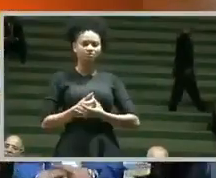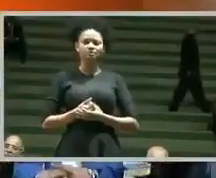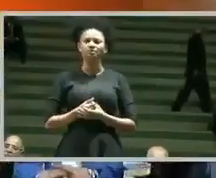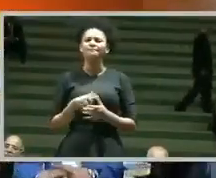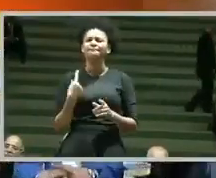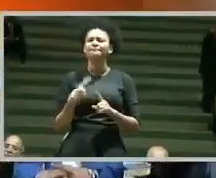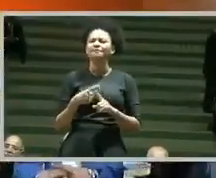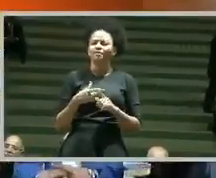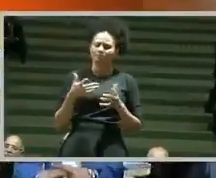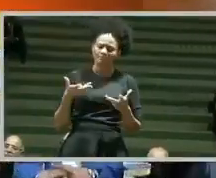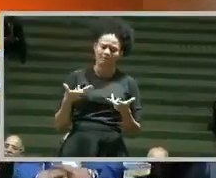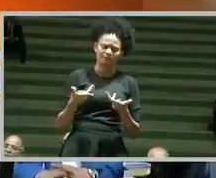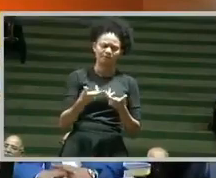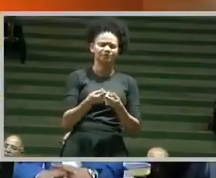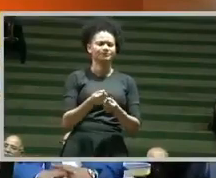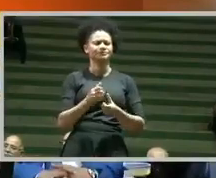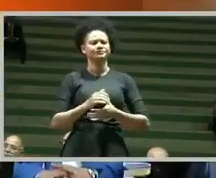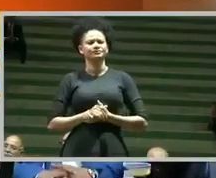Porque é maravilhoso.